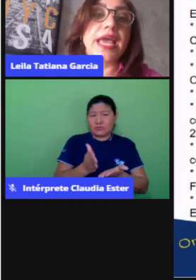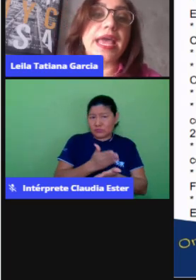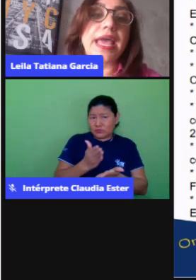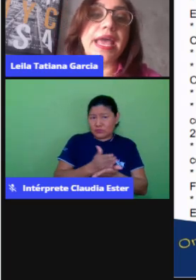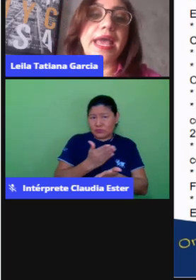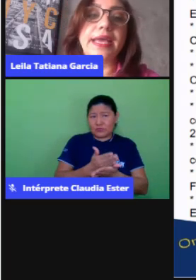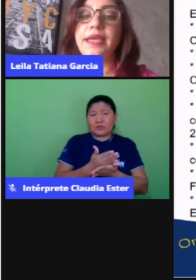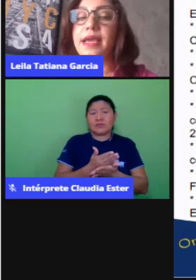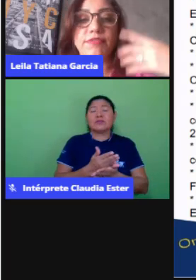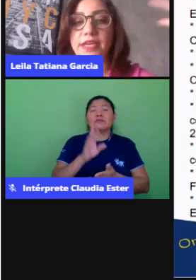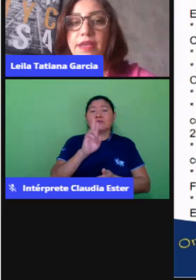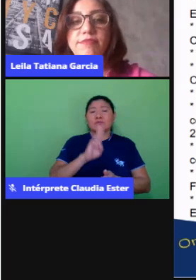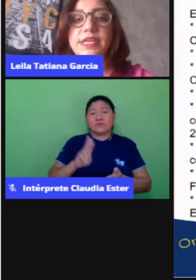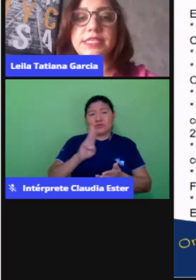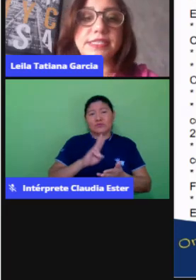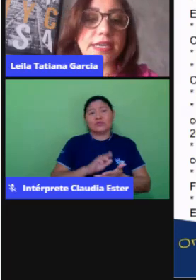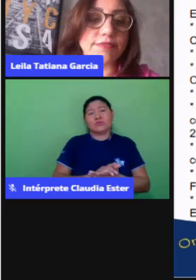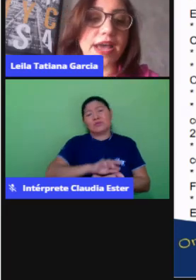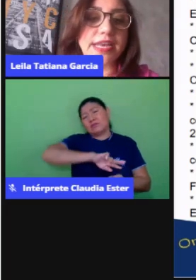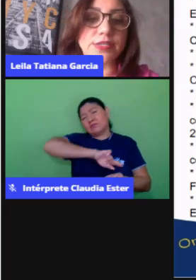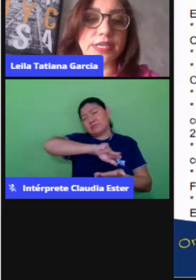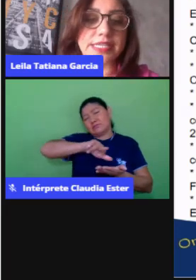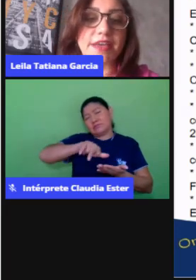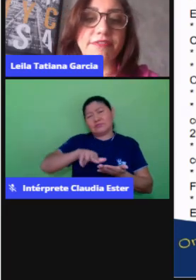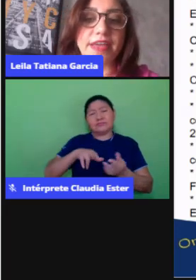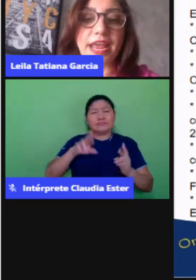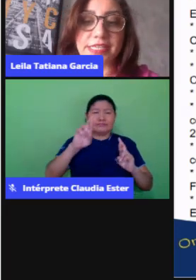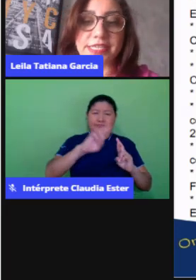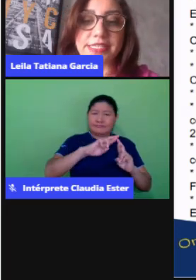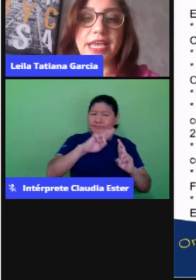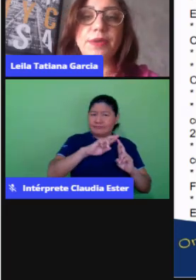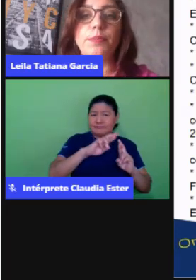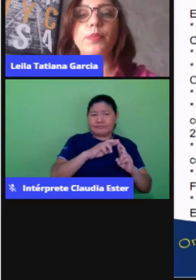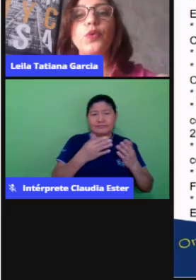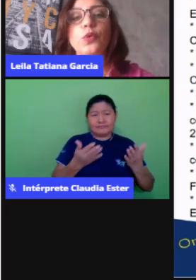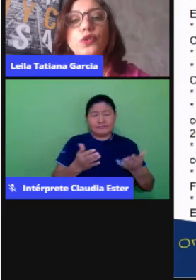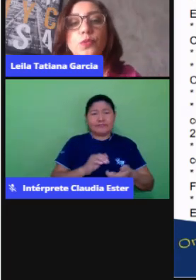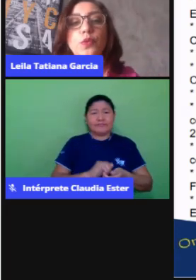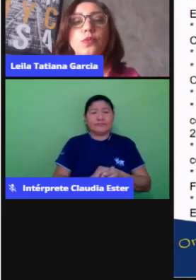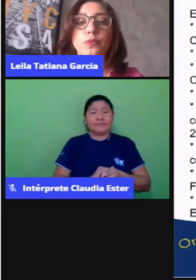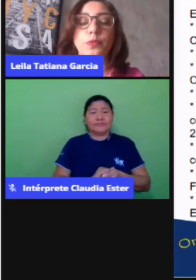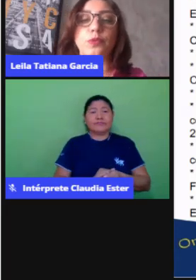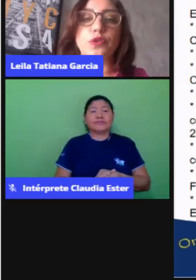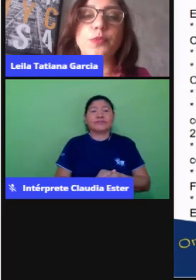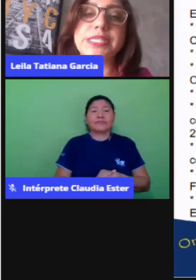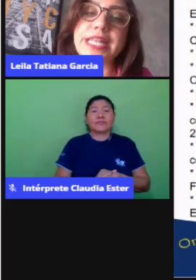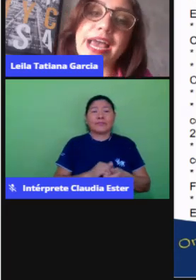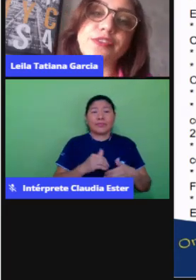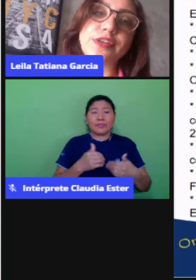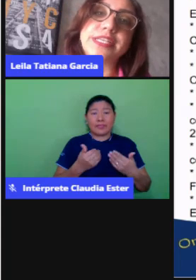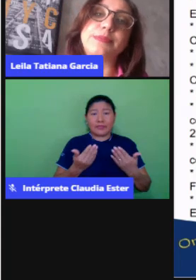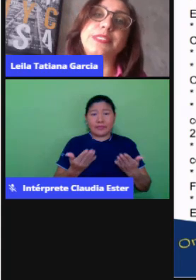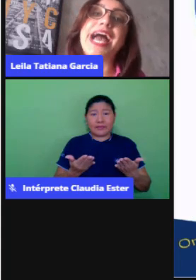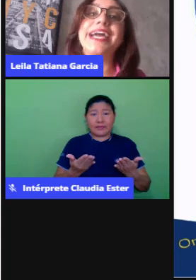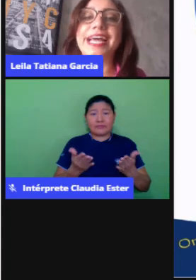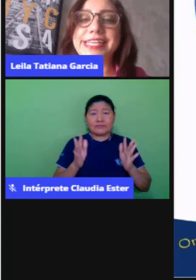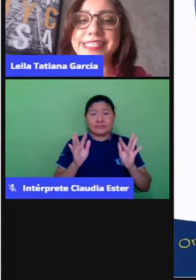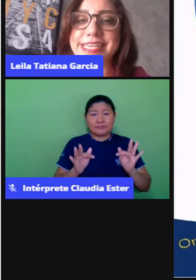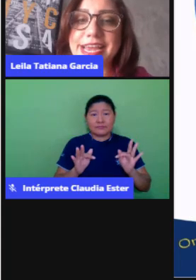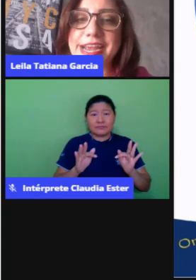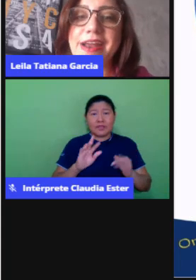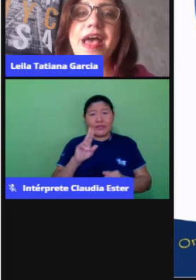bastante. E, enfim, existem várias outras referências. E, por último, no último slide, nós